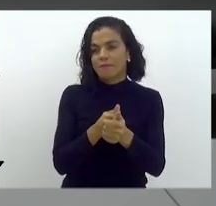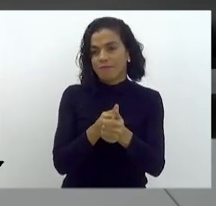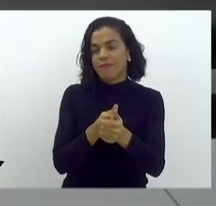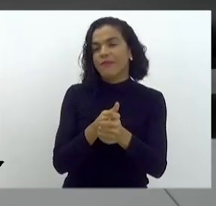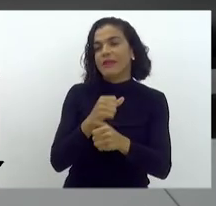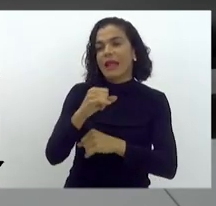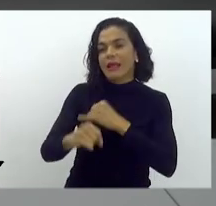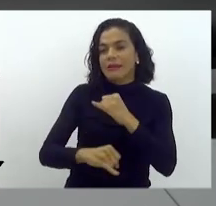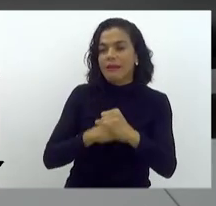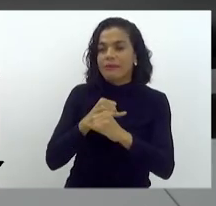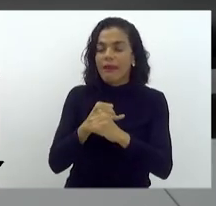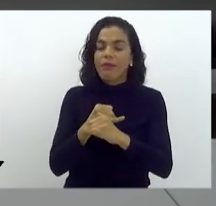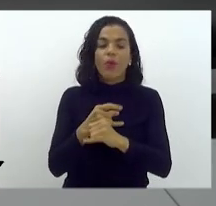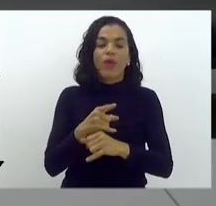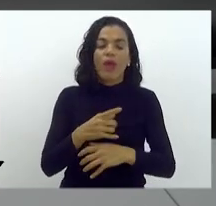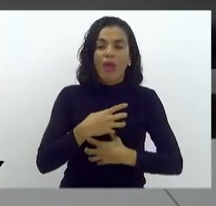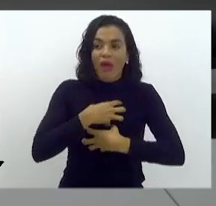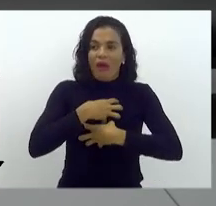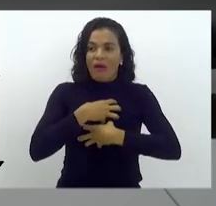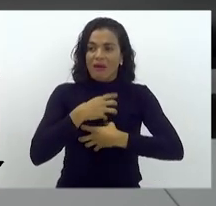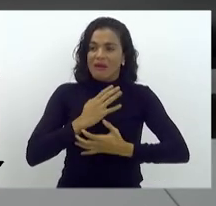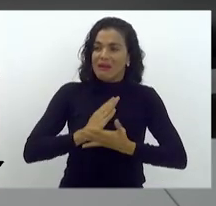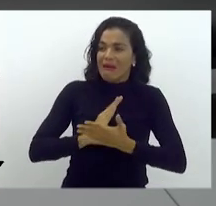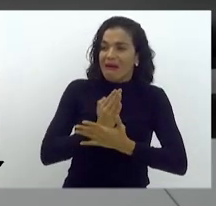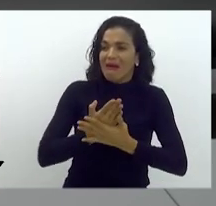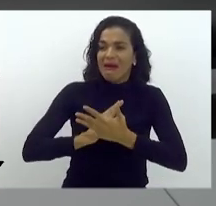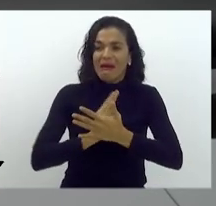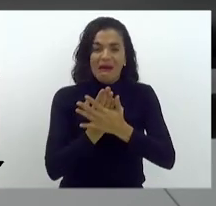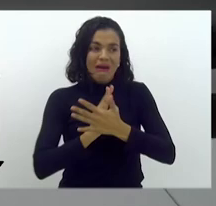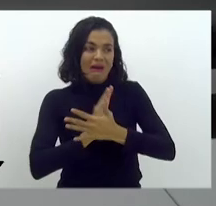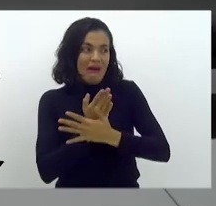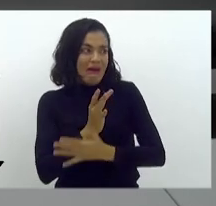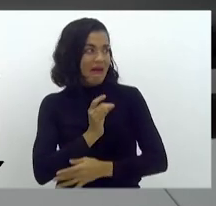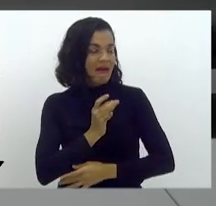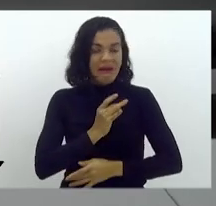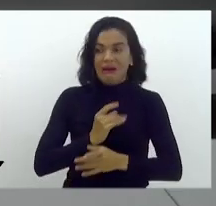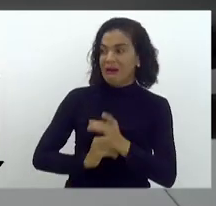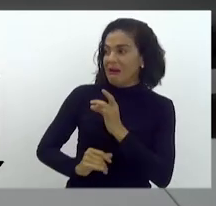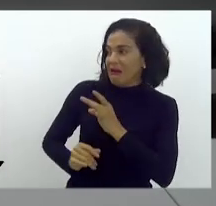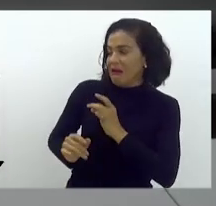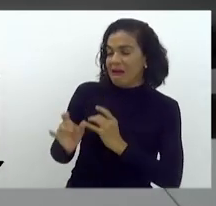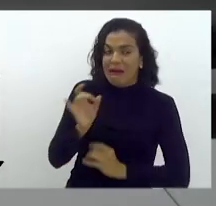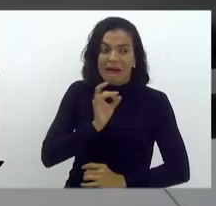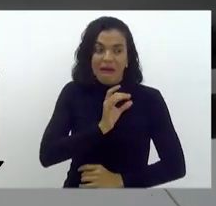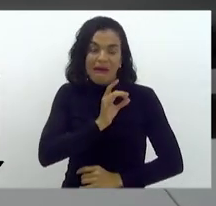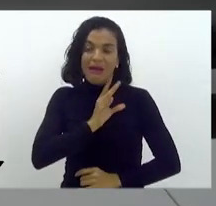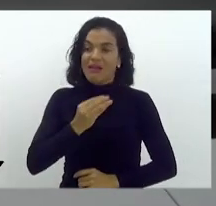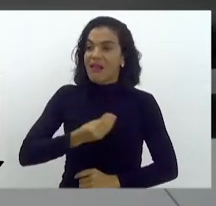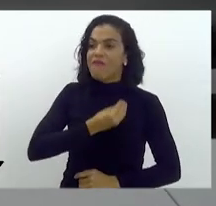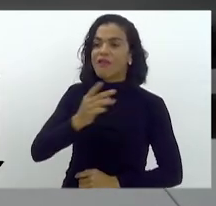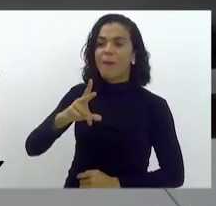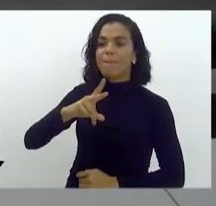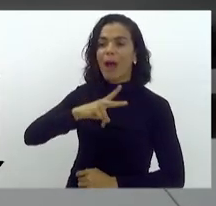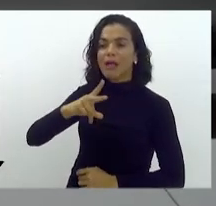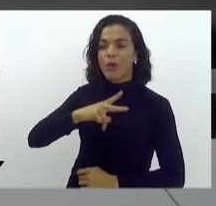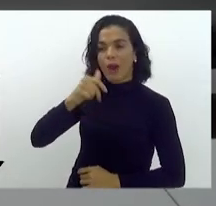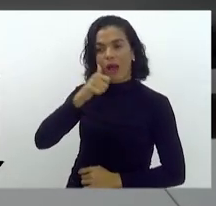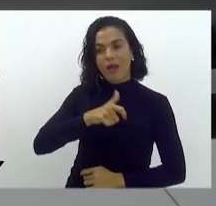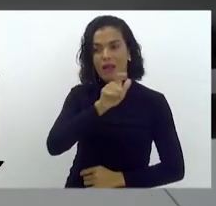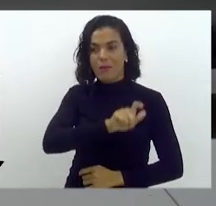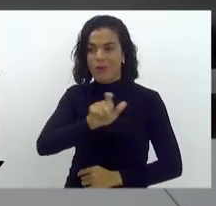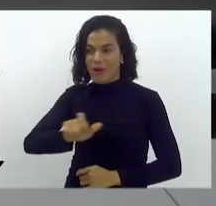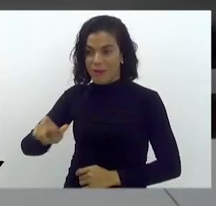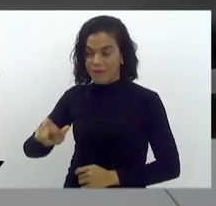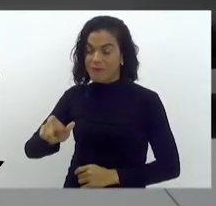um incômodo causando ameaça causando Aquela aquele embaraço na própria vida privada das mulheres mas